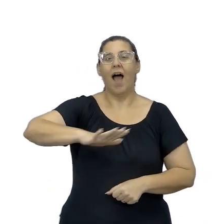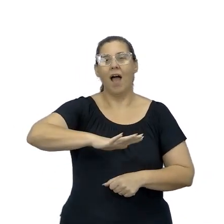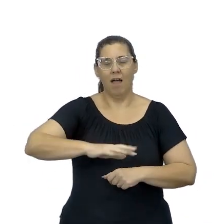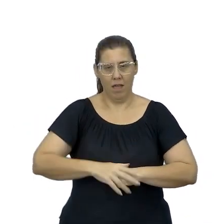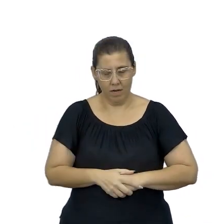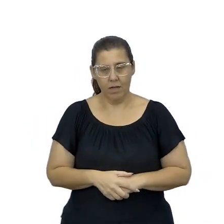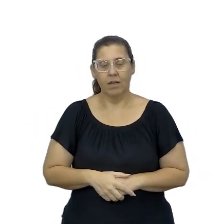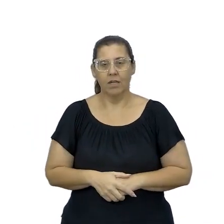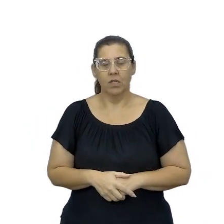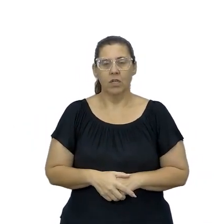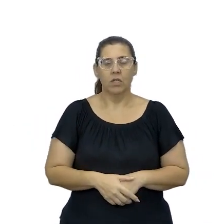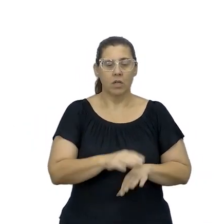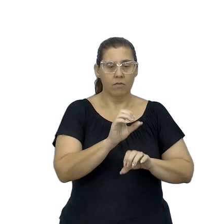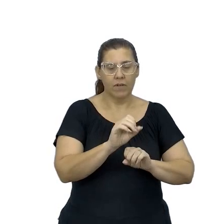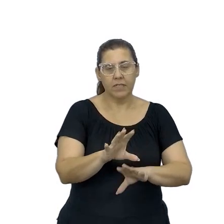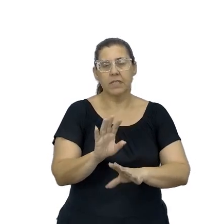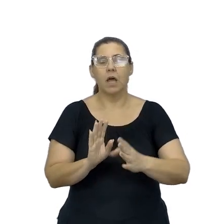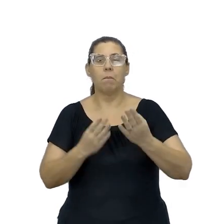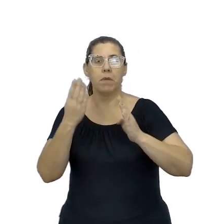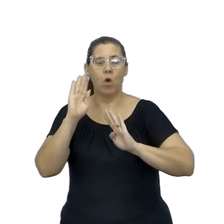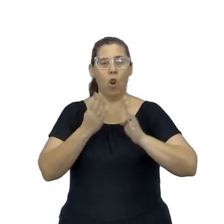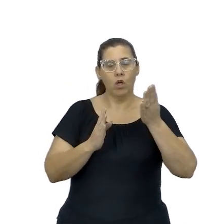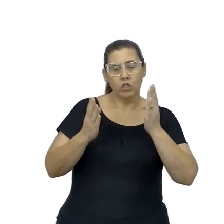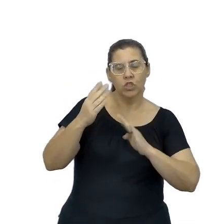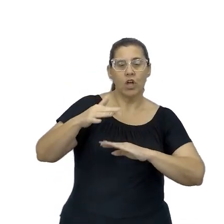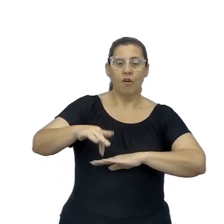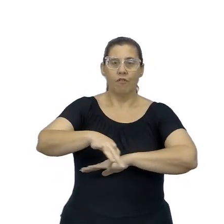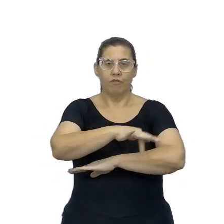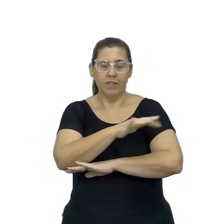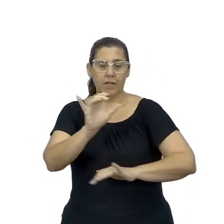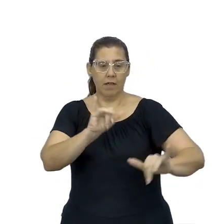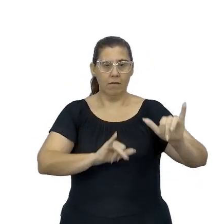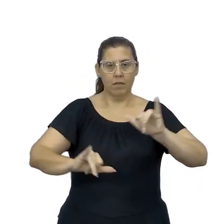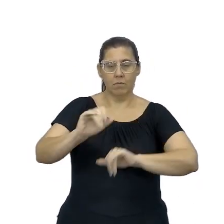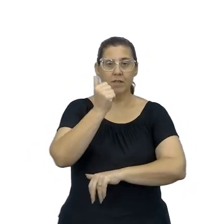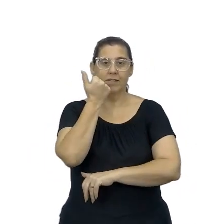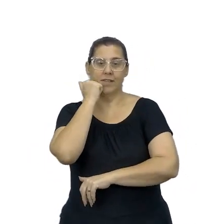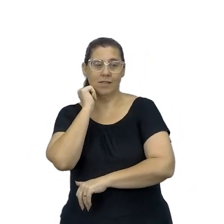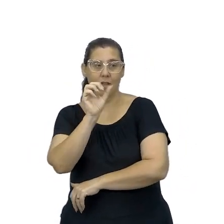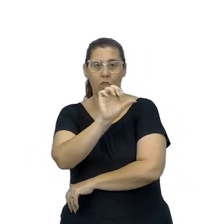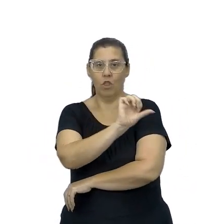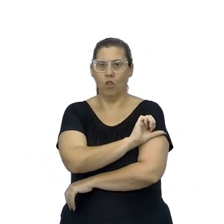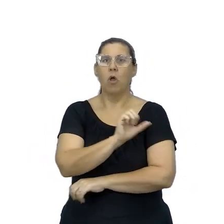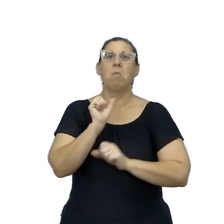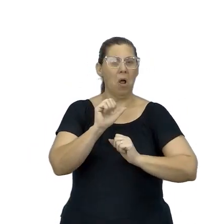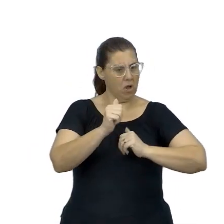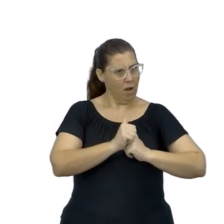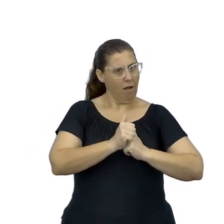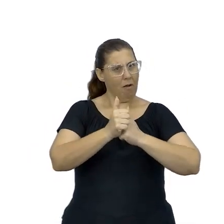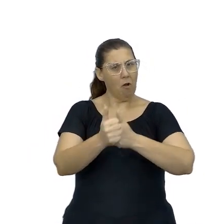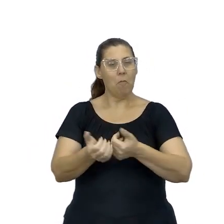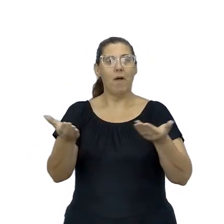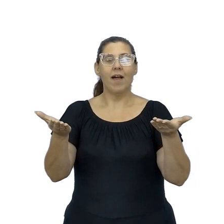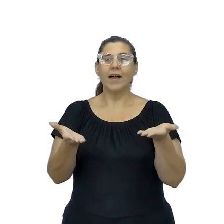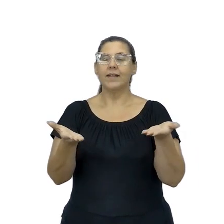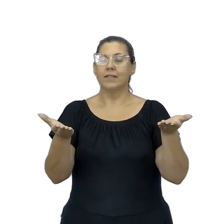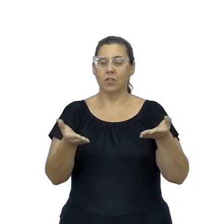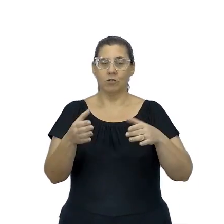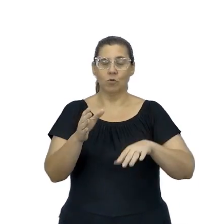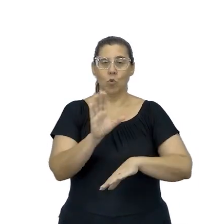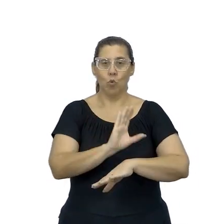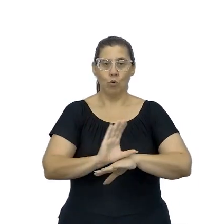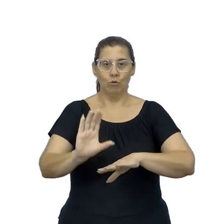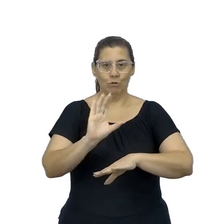vão ministrar Biologia, Física, Química e Ciências no ano, podem acompanhar com a gente aqui essa nossa